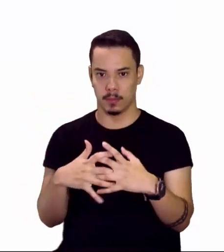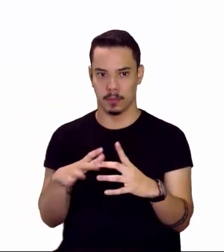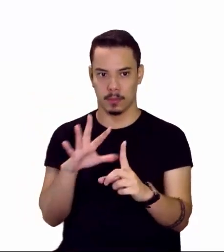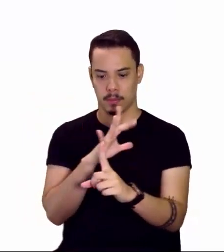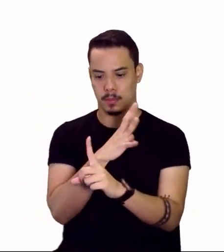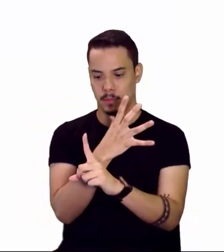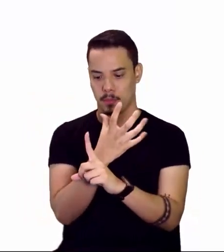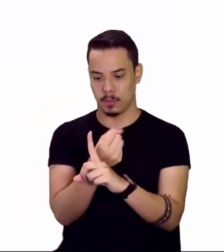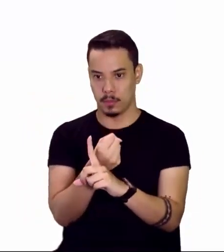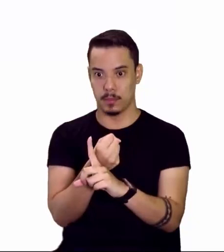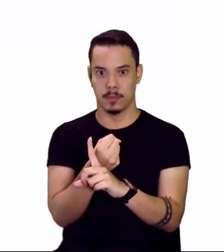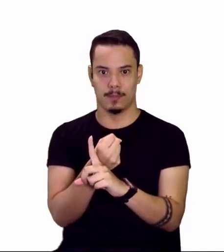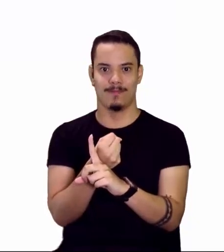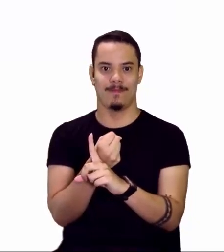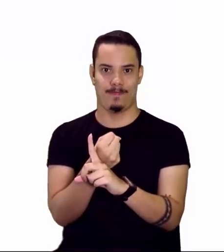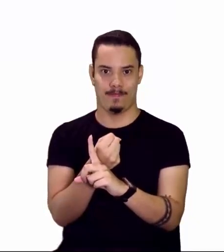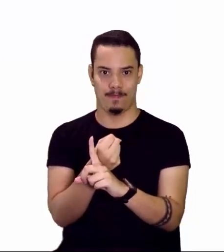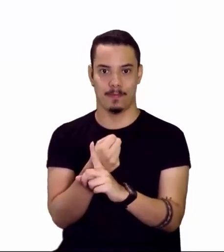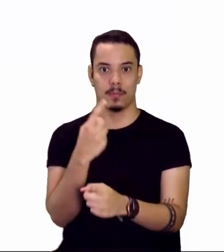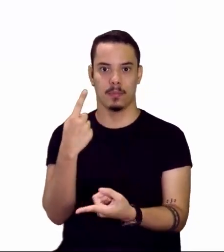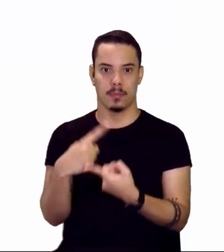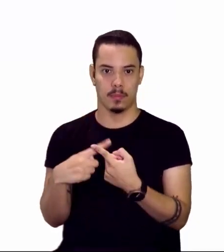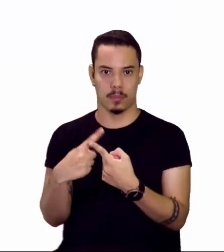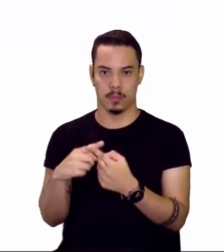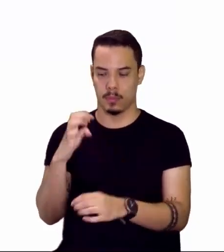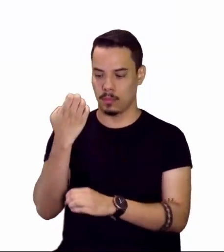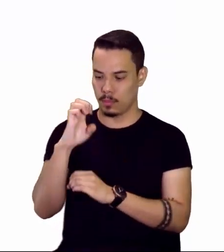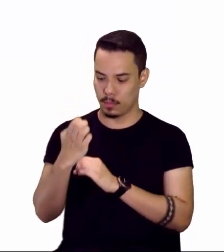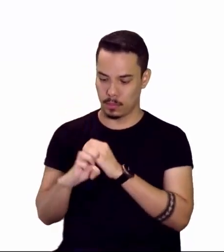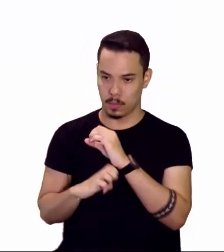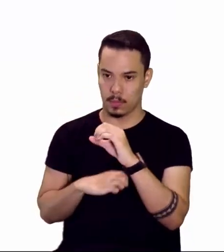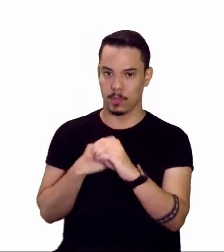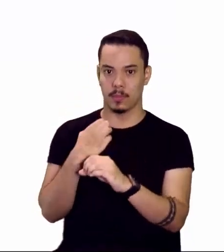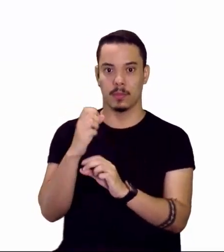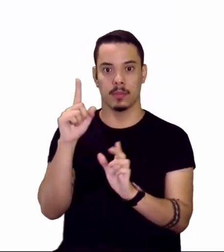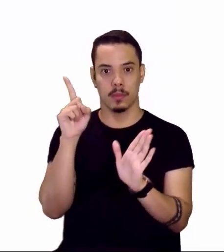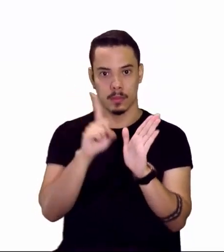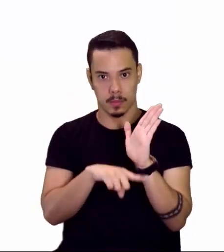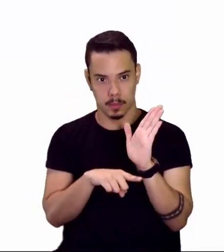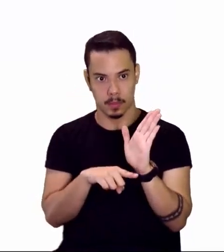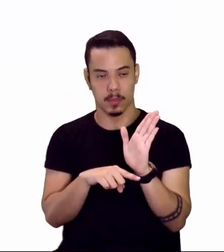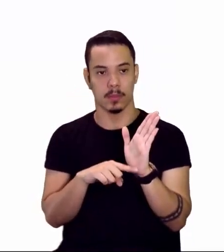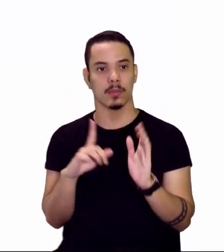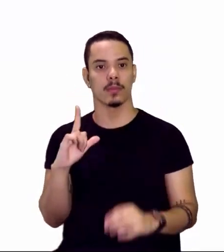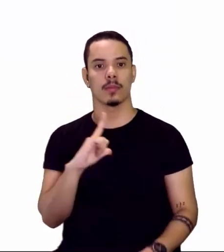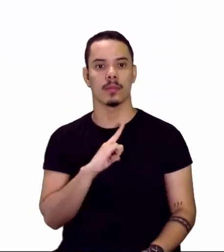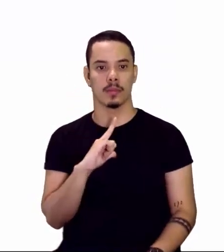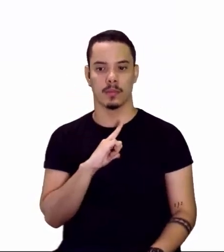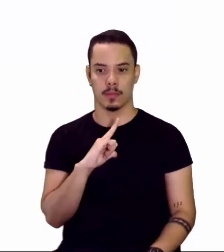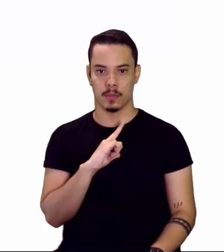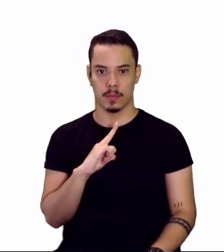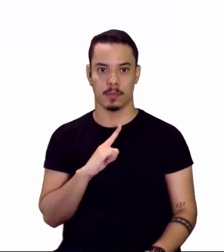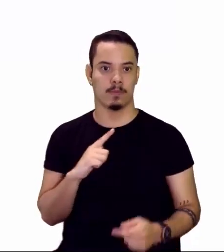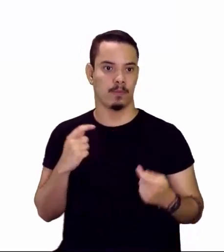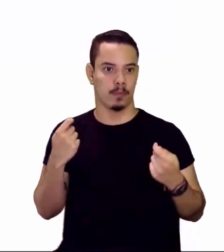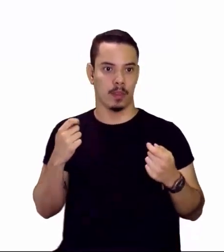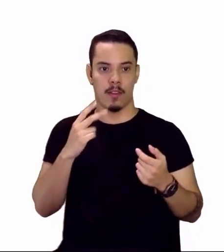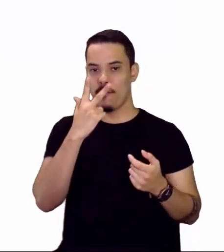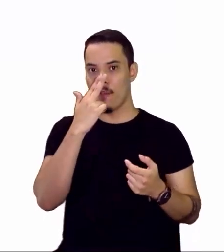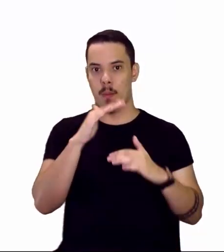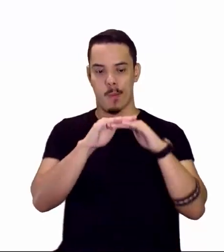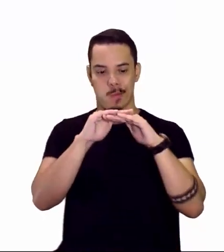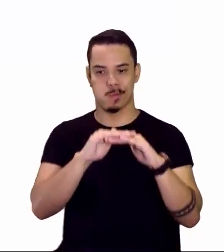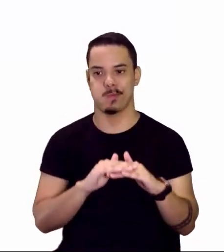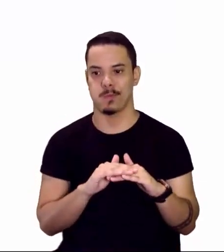repulsão eletrônica. Os elétrons, cargas negativas, eles pressionam